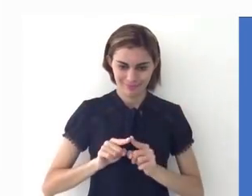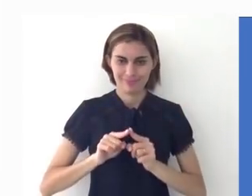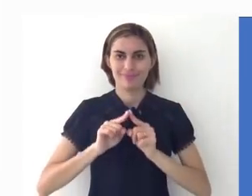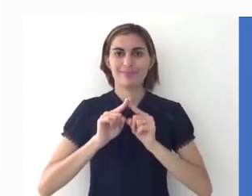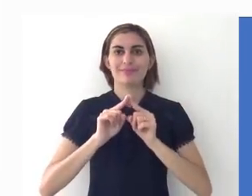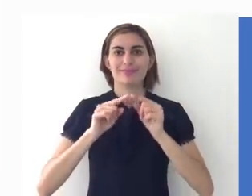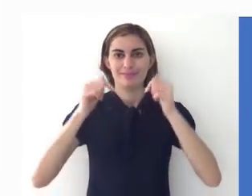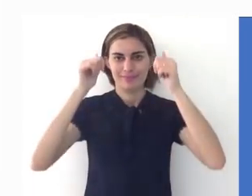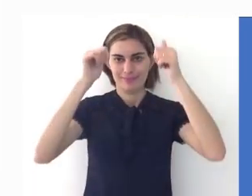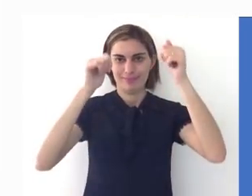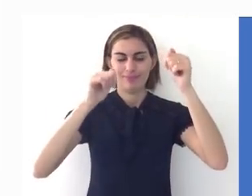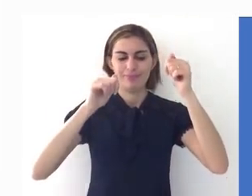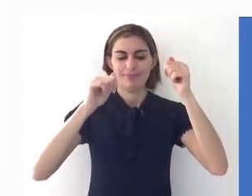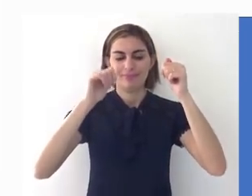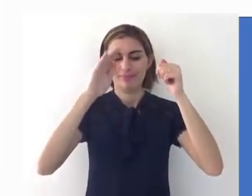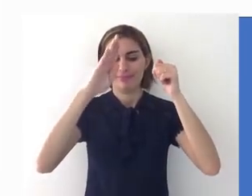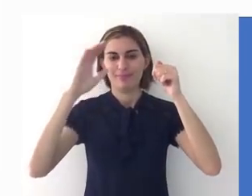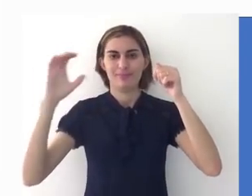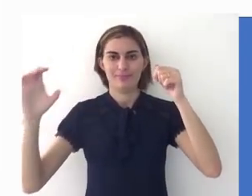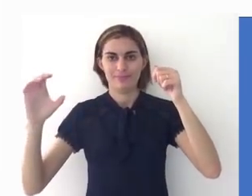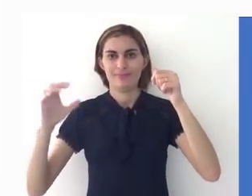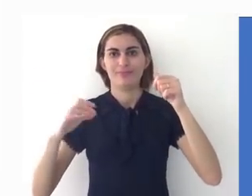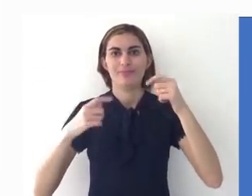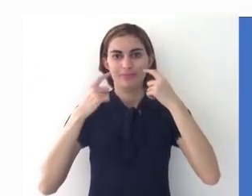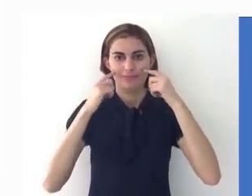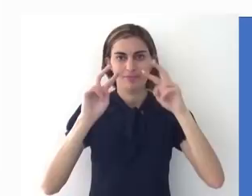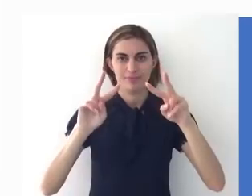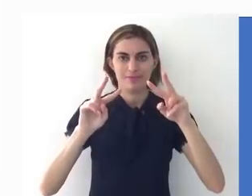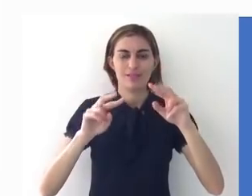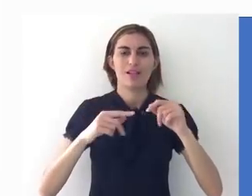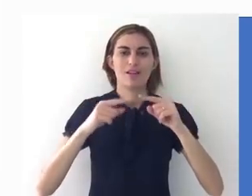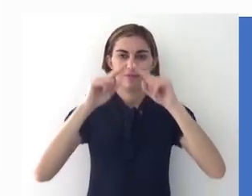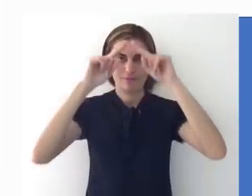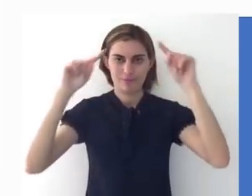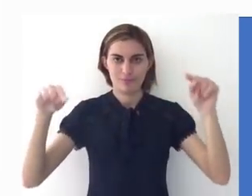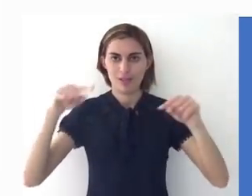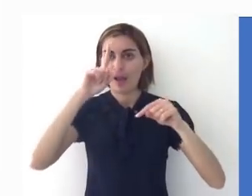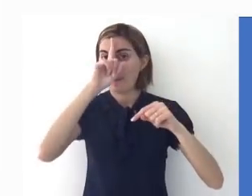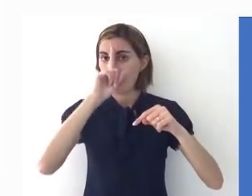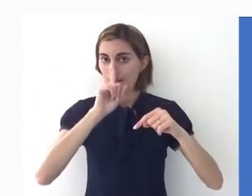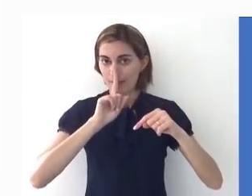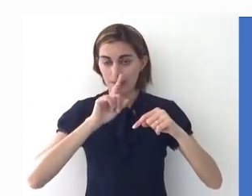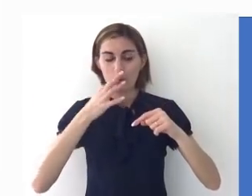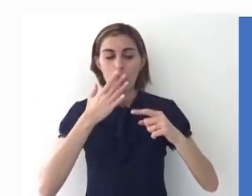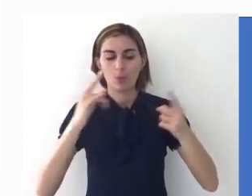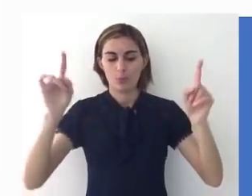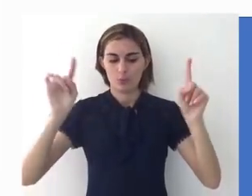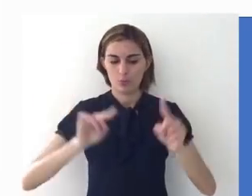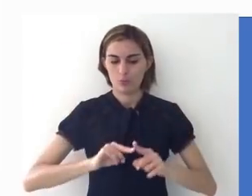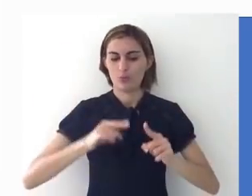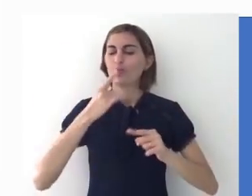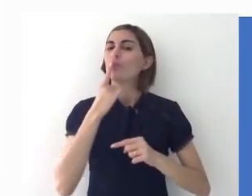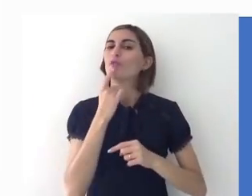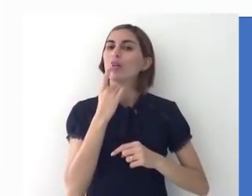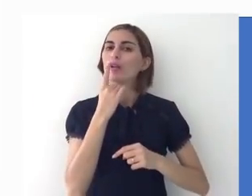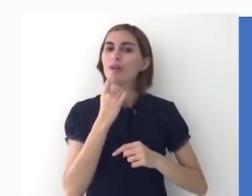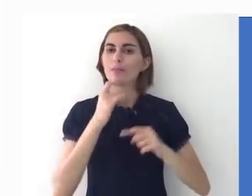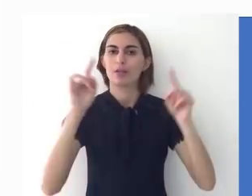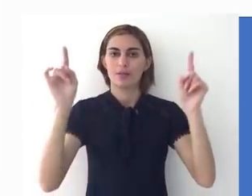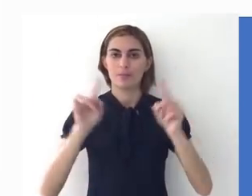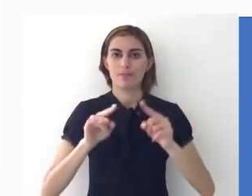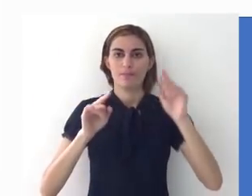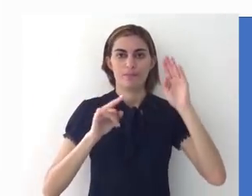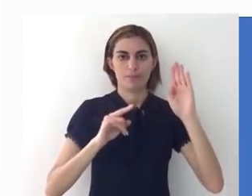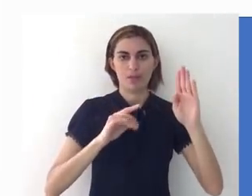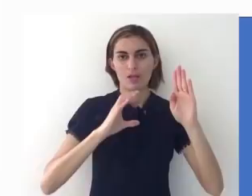triângulos. Um triângulo de cima, ABD, que eu coloquei de uns feixes amarelos para você identificar, e